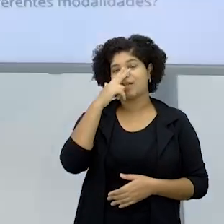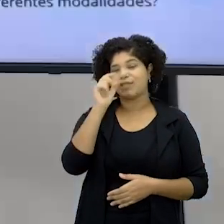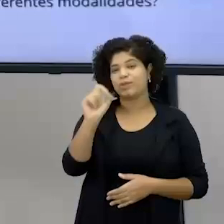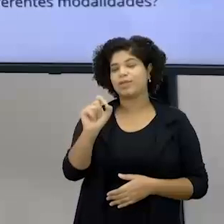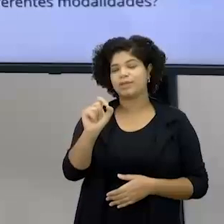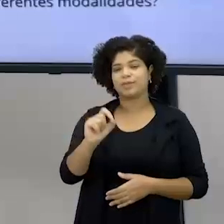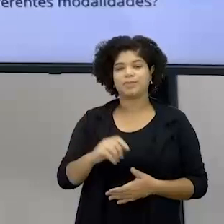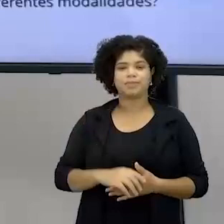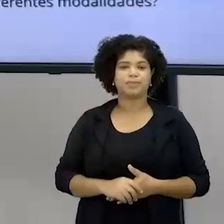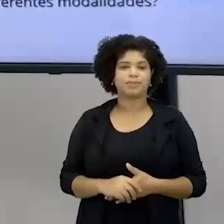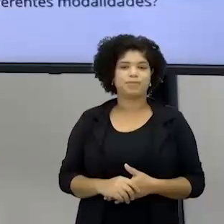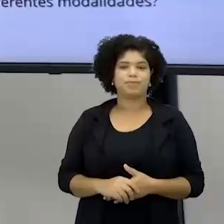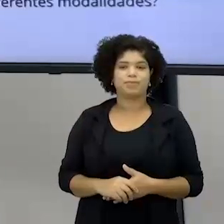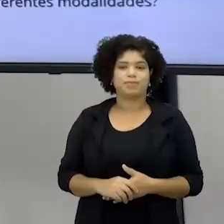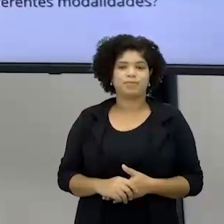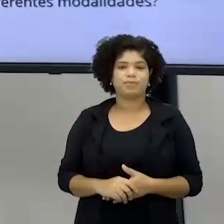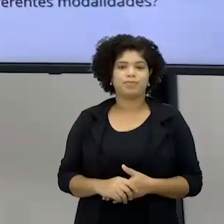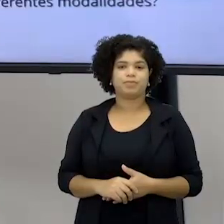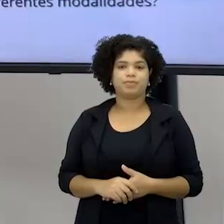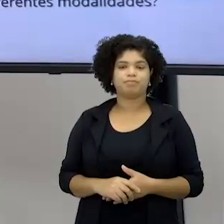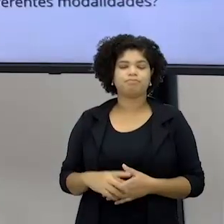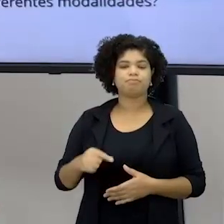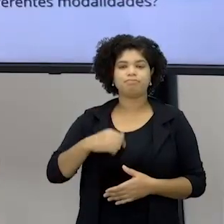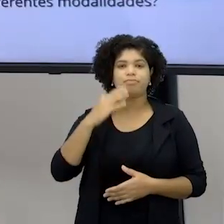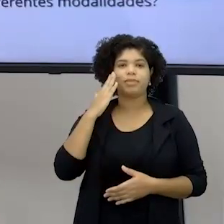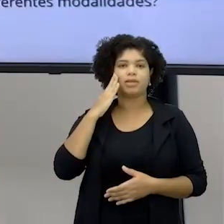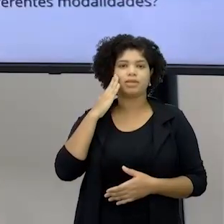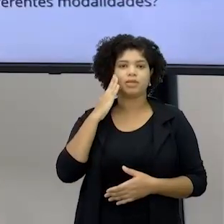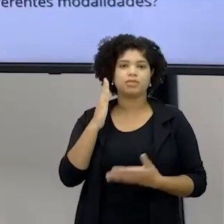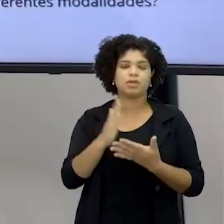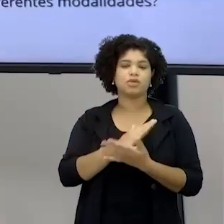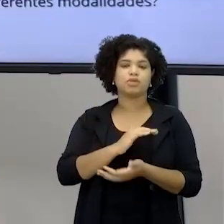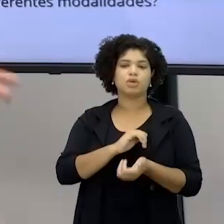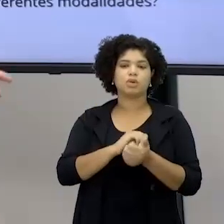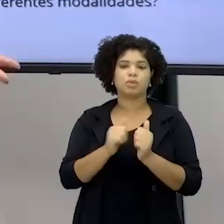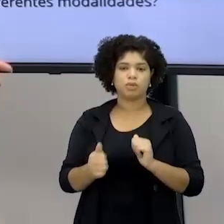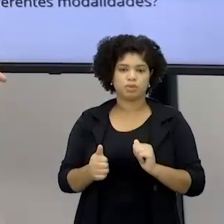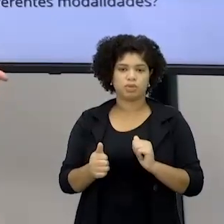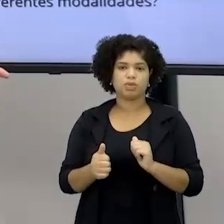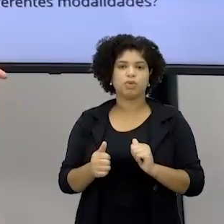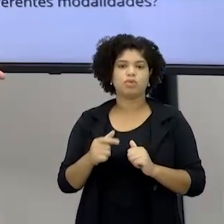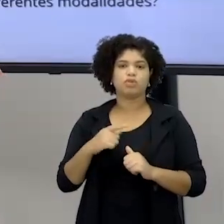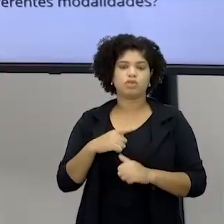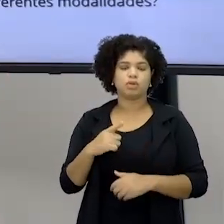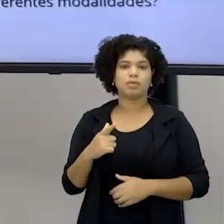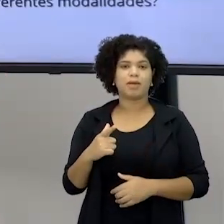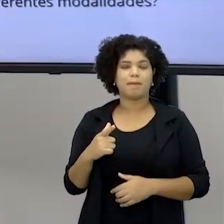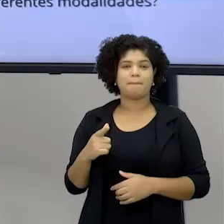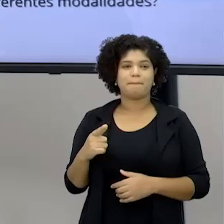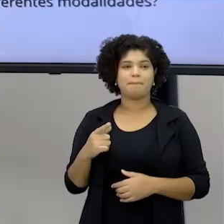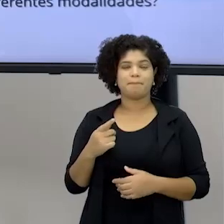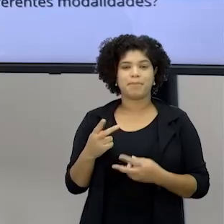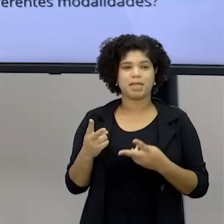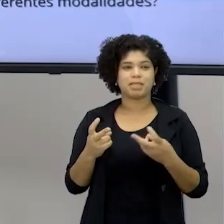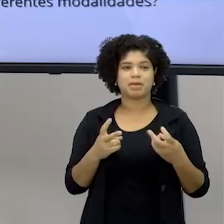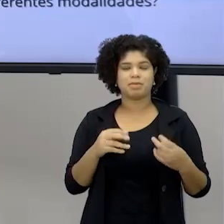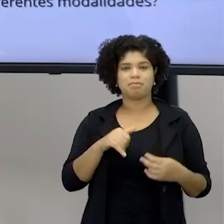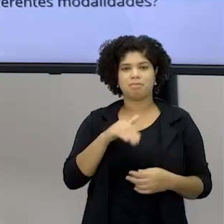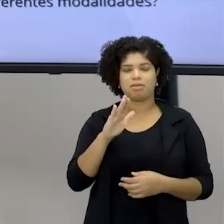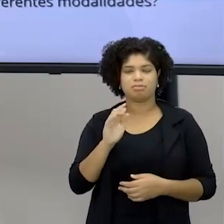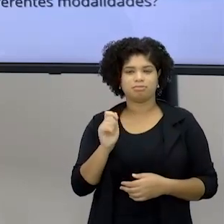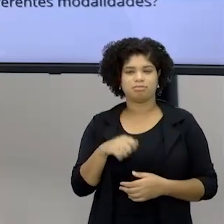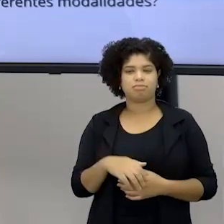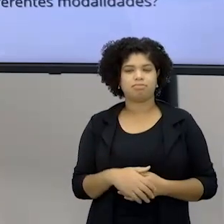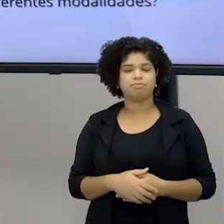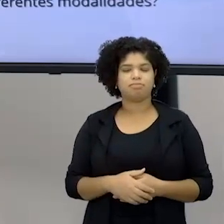acham? A gente sabe que existem alguns esportes que aparecem com maior evidência, mas se fosse